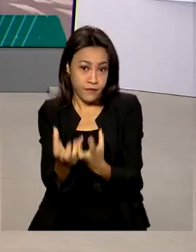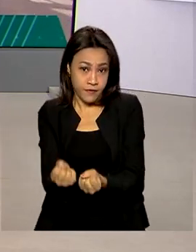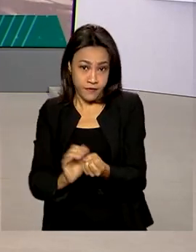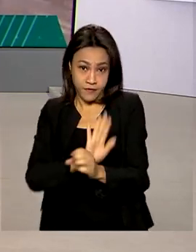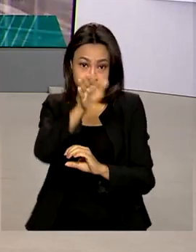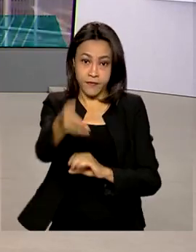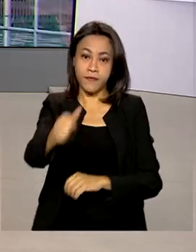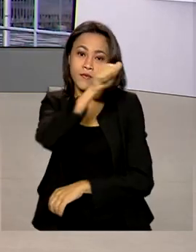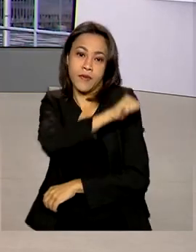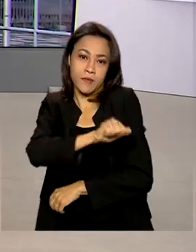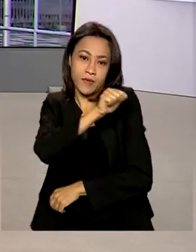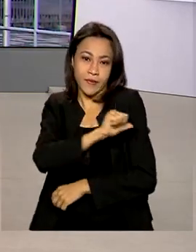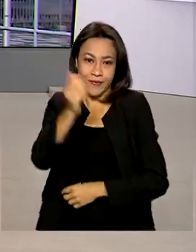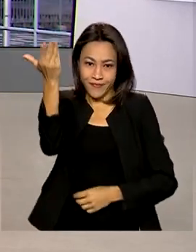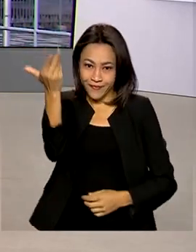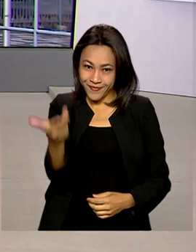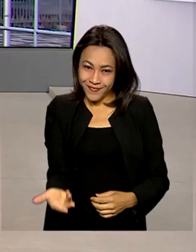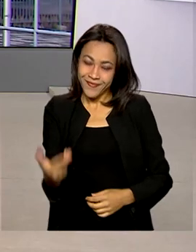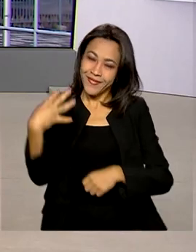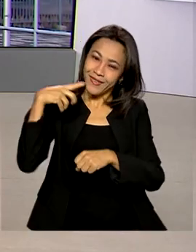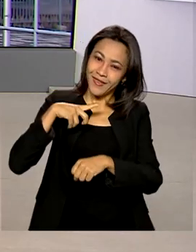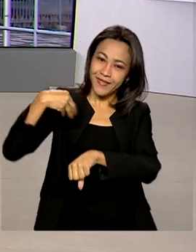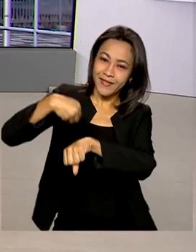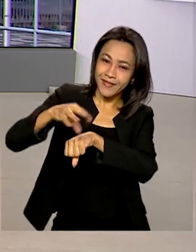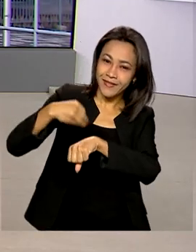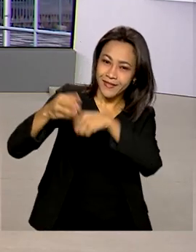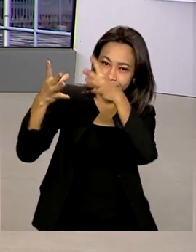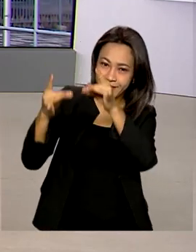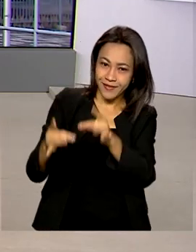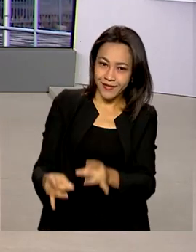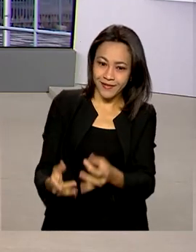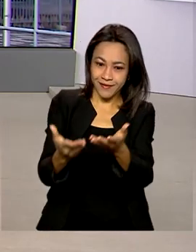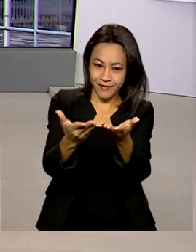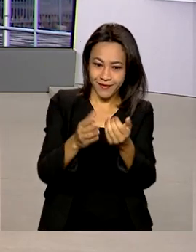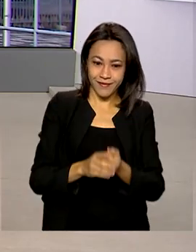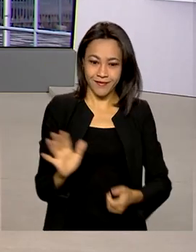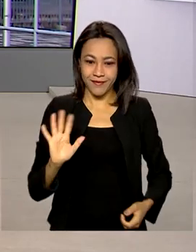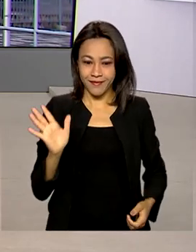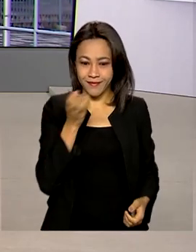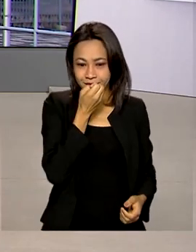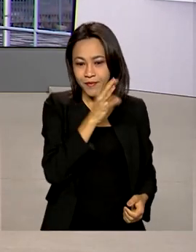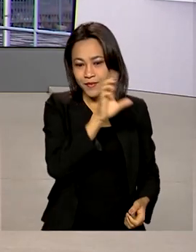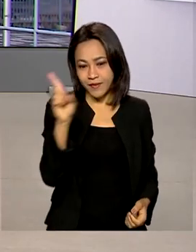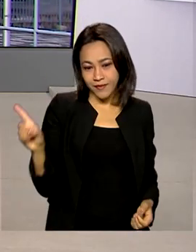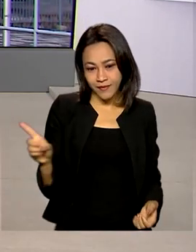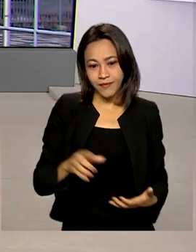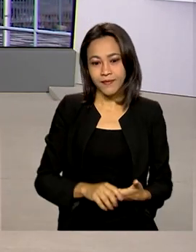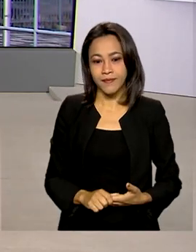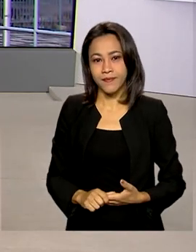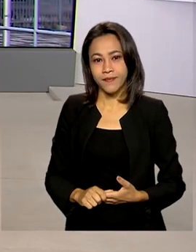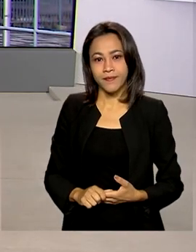de Janeiro conversar com a repórter Cláudia bojunga Ela traz pra gente os detalhes Oi Cláudia Bom dia